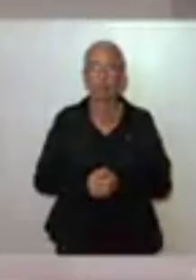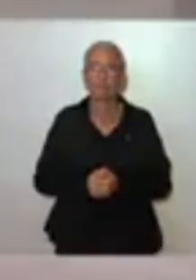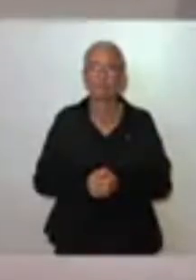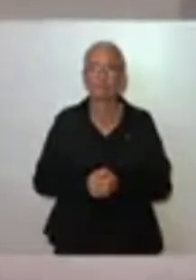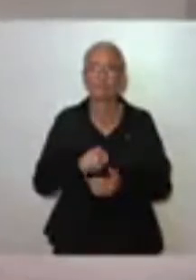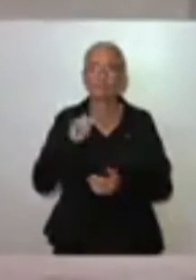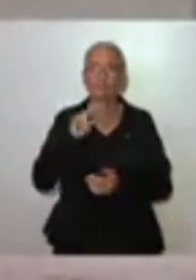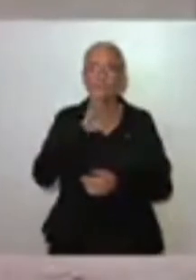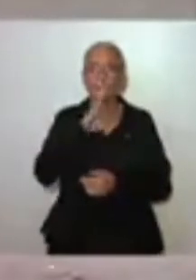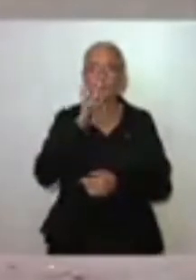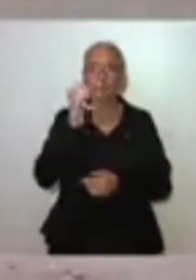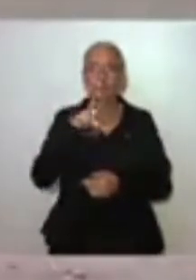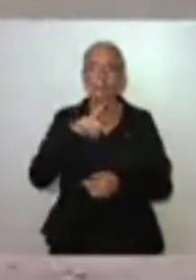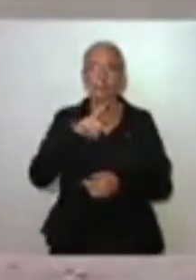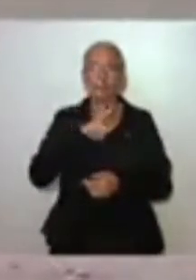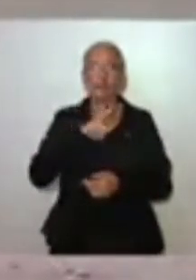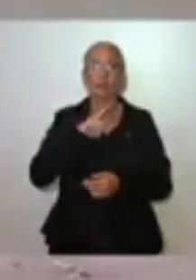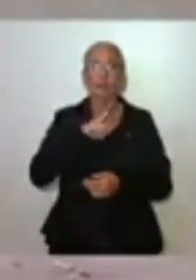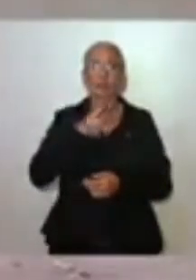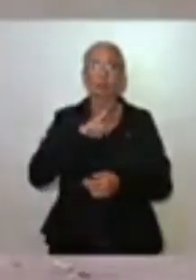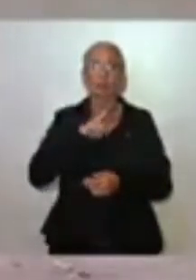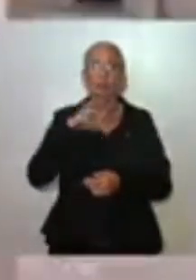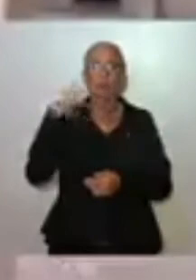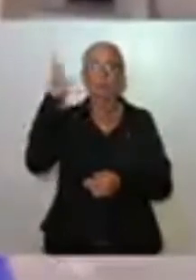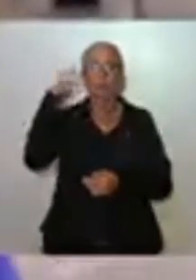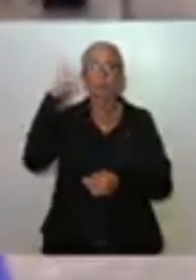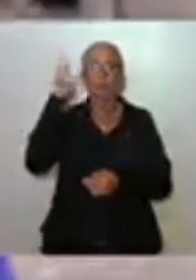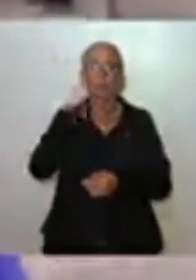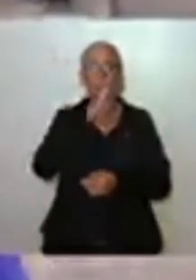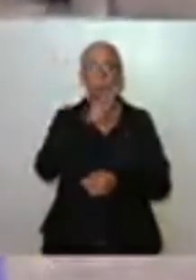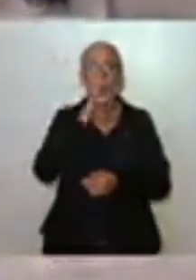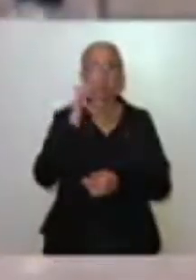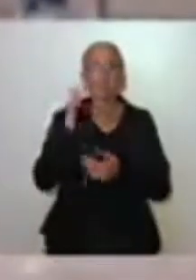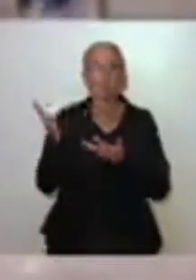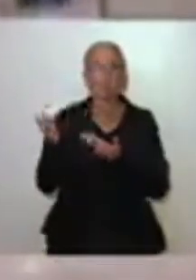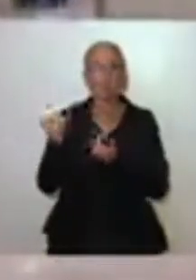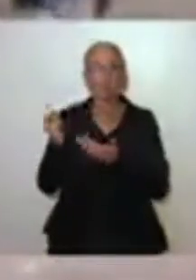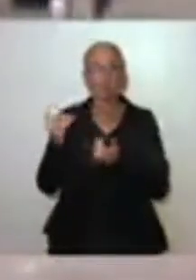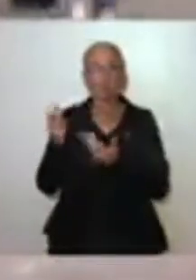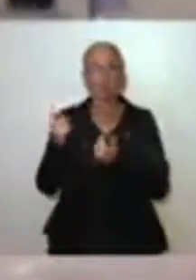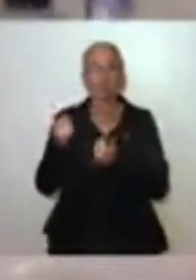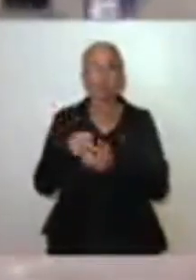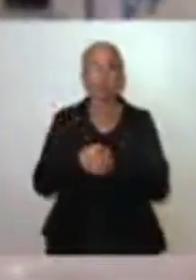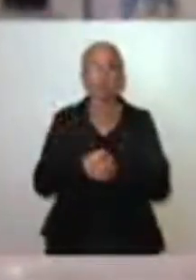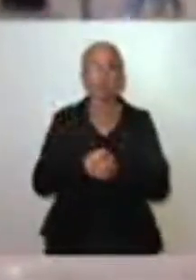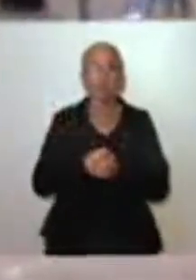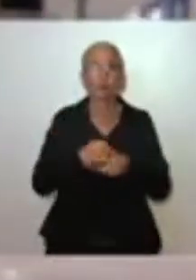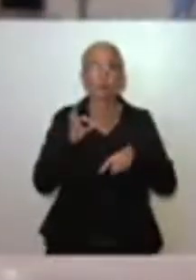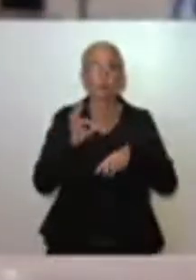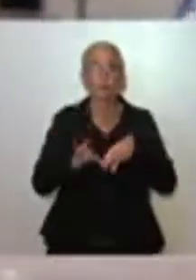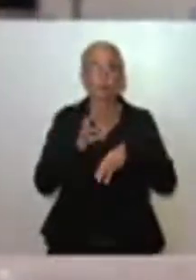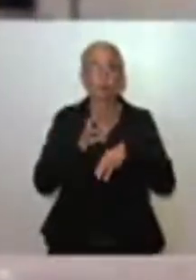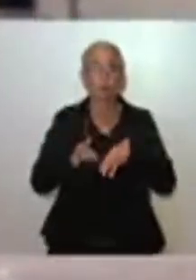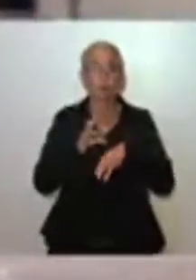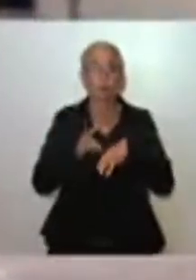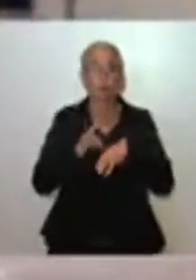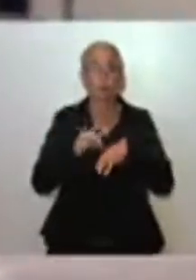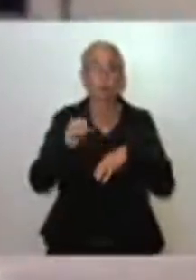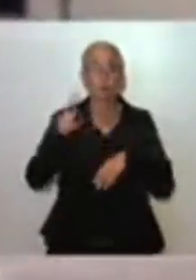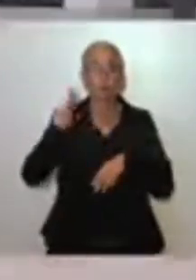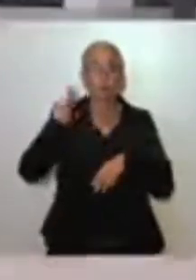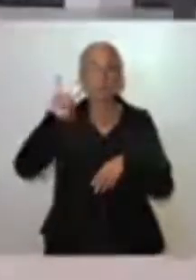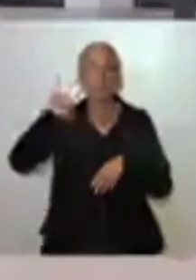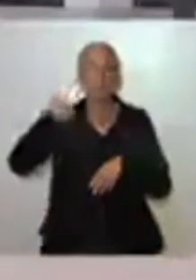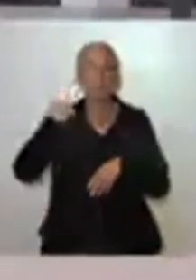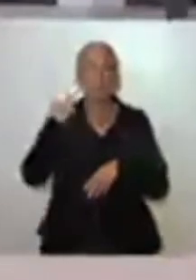e em Cabo Frio temos o Parlamento juvenil muito participativo sabemos da atuação do Senhor Ministro na reabertura do centro Acadêmico da UERJ do